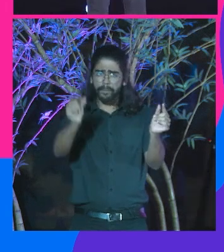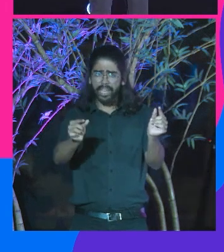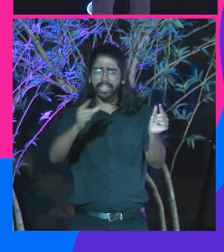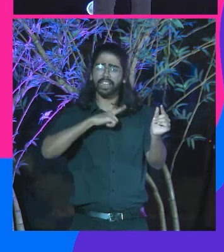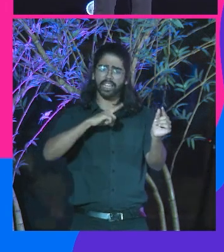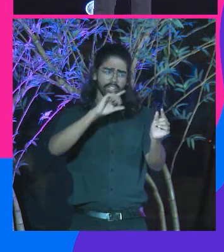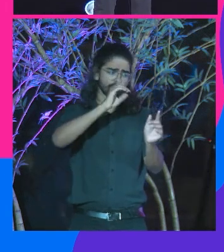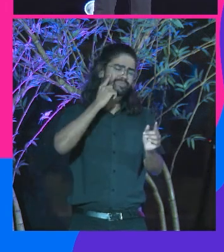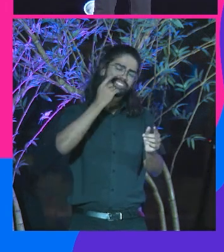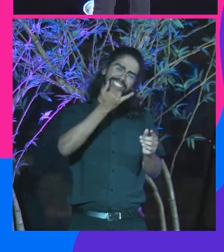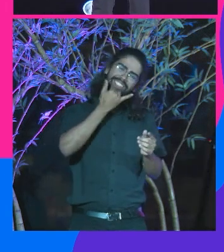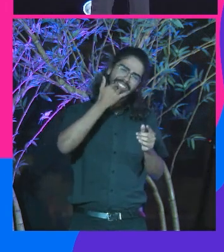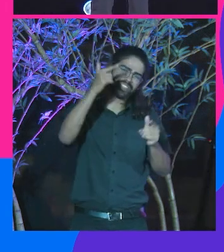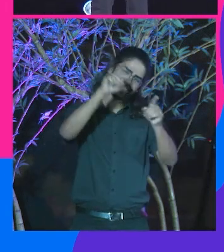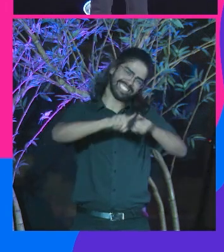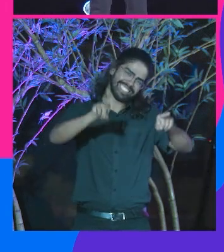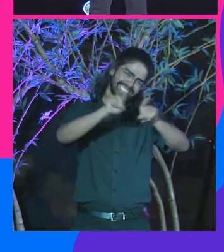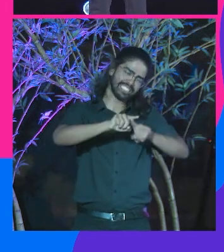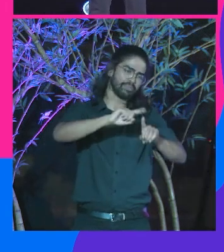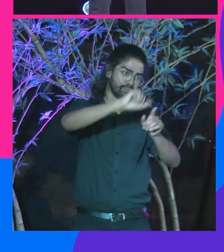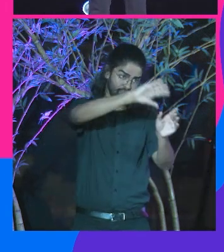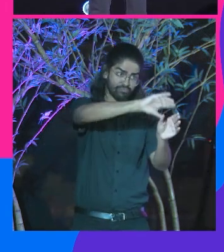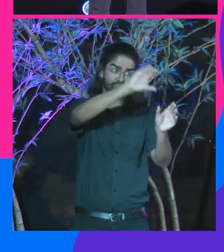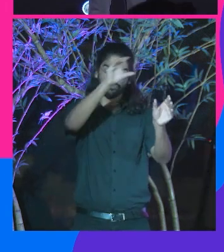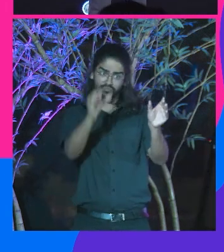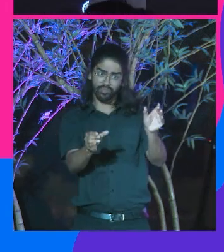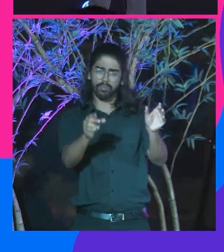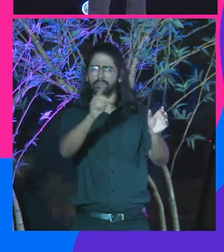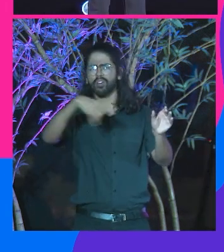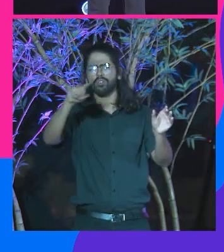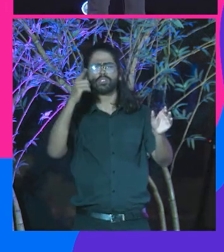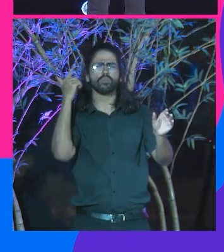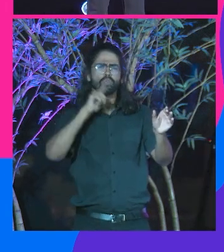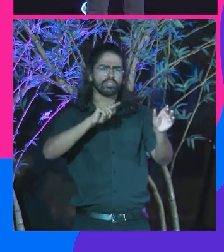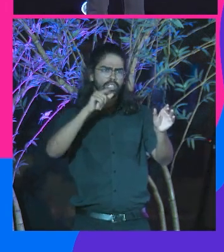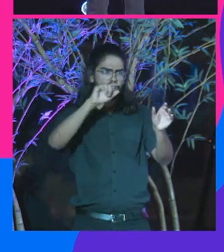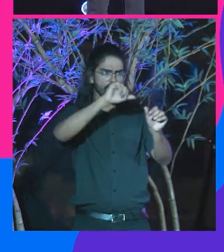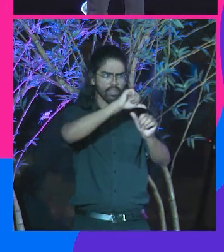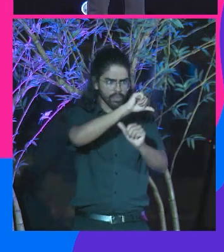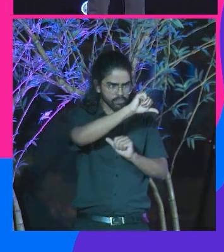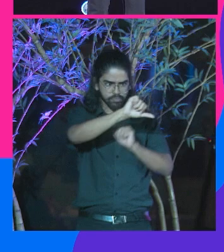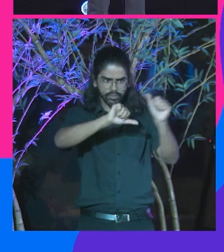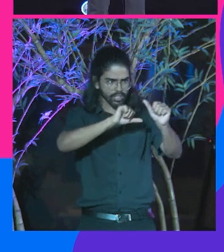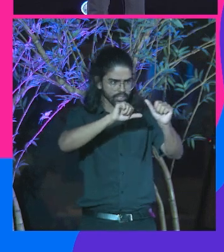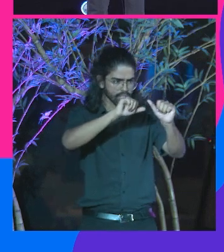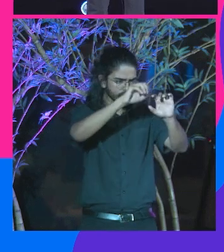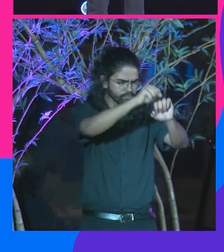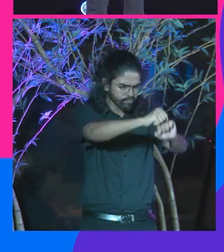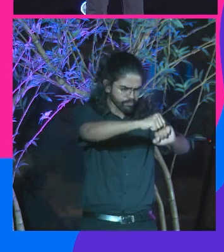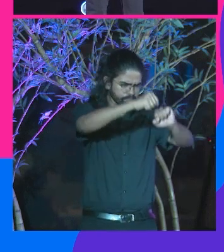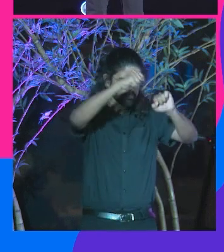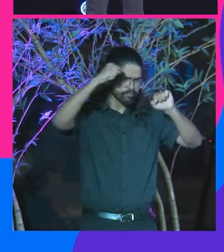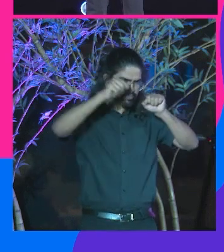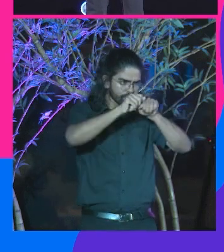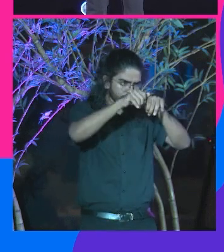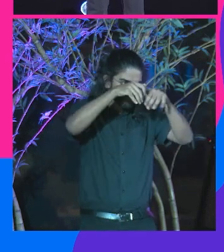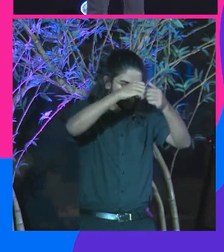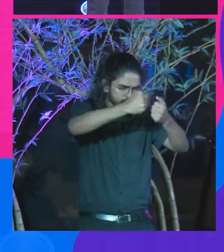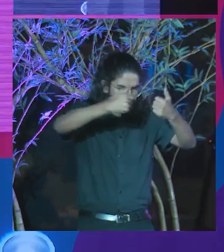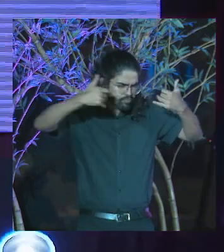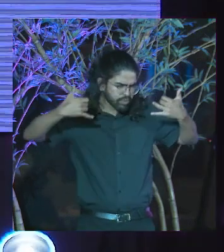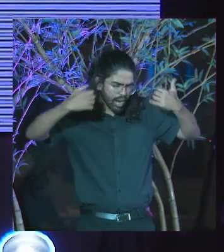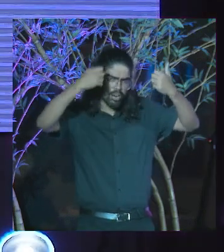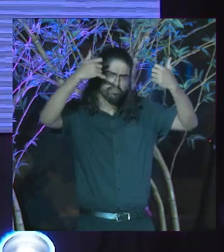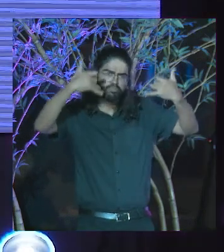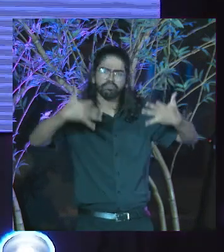mapa, desculpa, redundância, para que vocês possam navegar na mudança que aconteceu e nas evidências